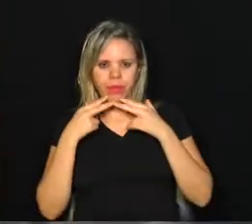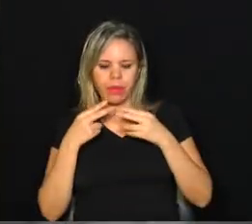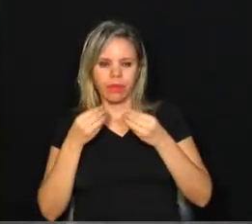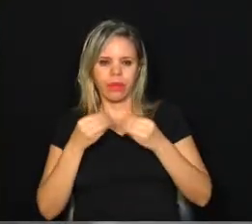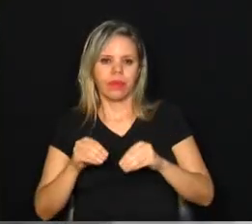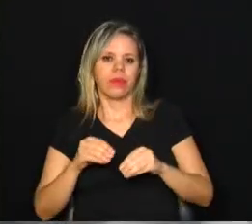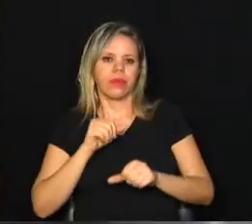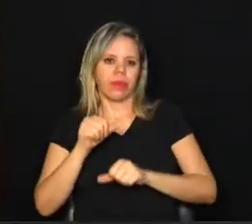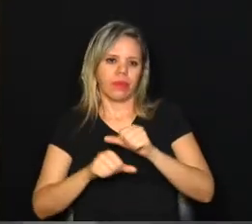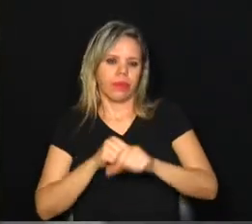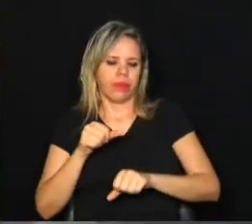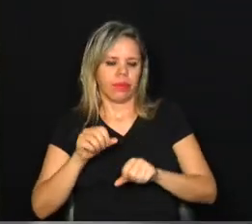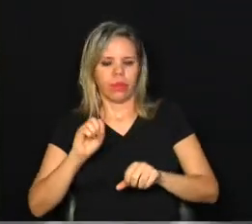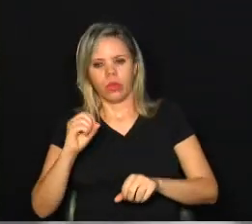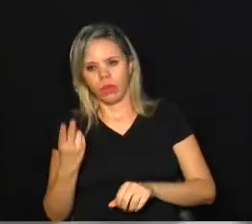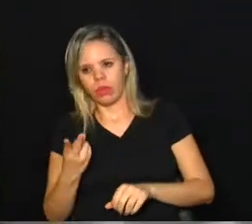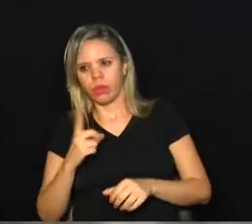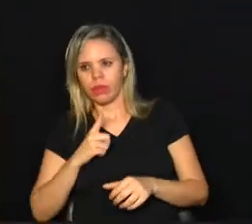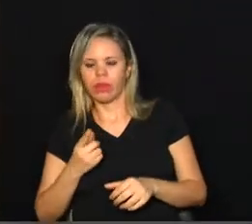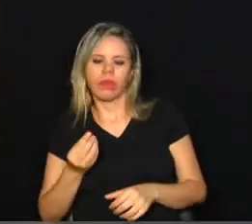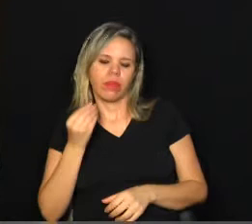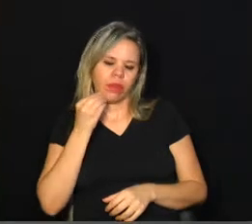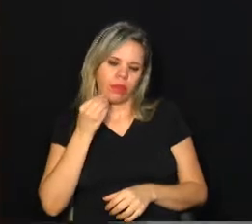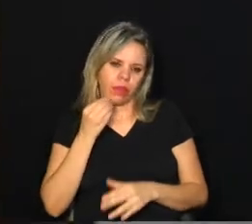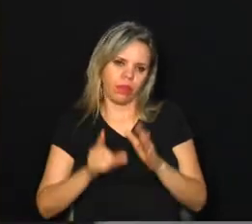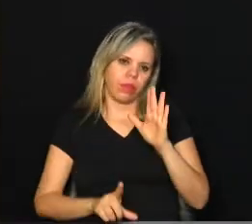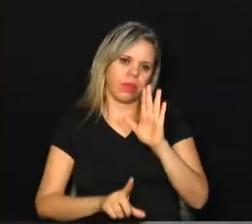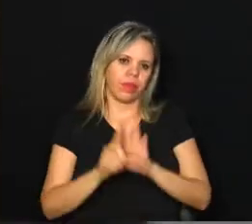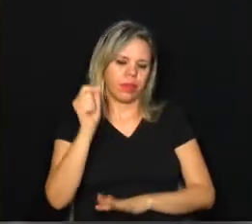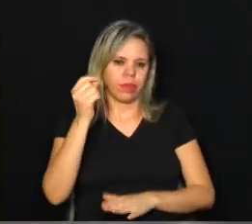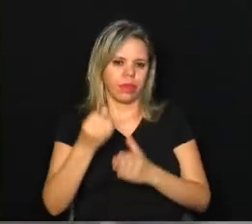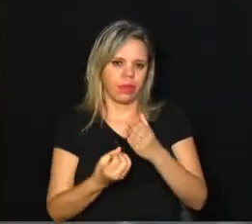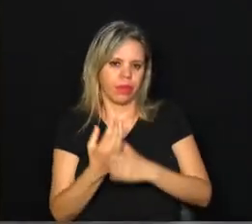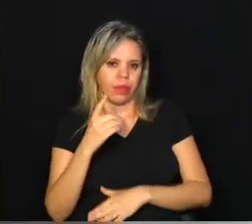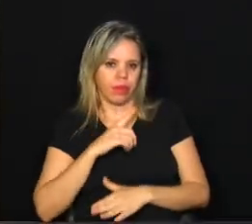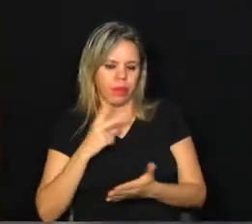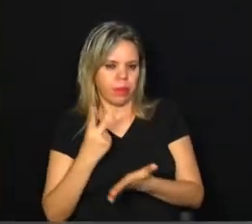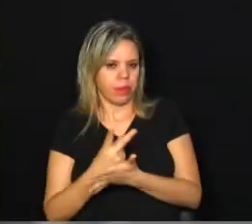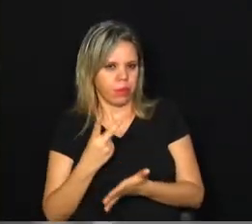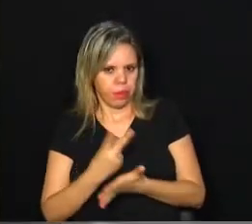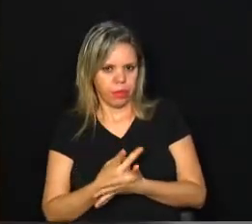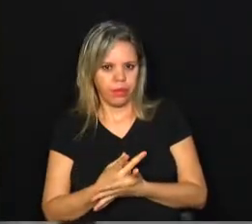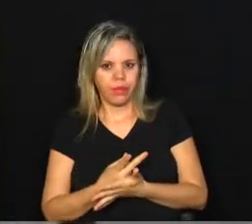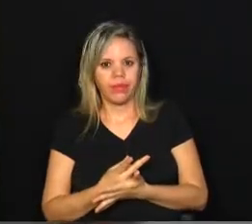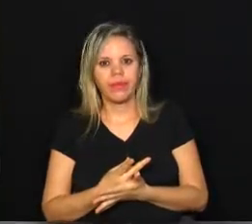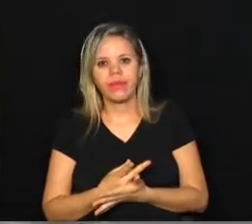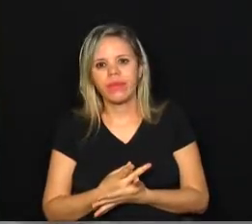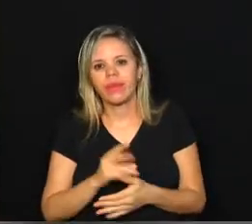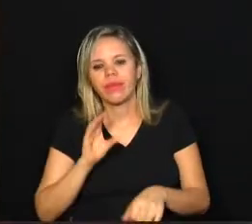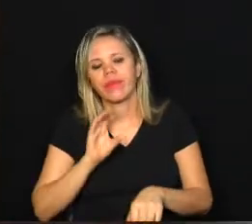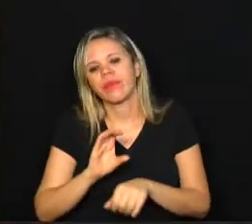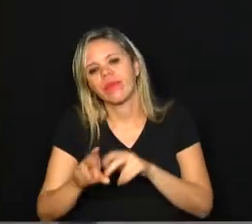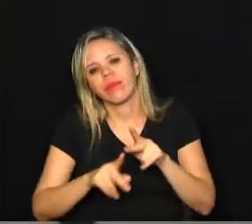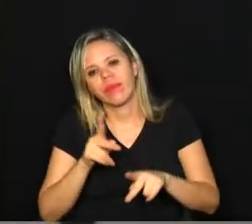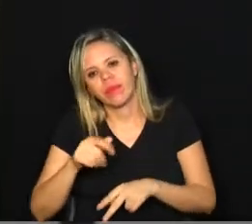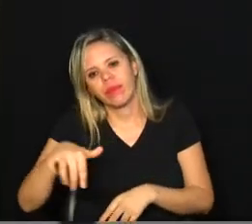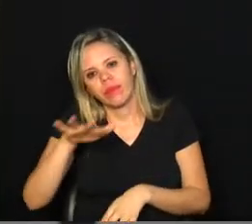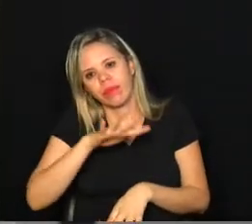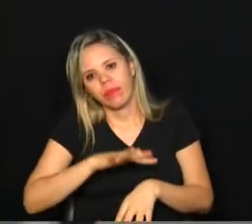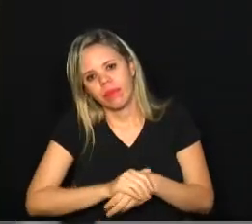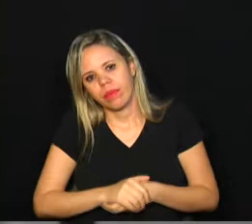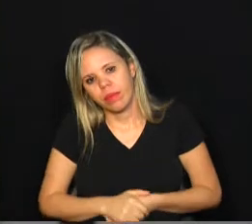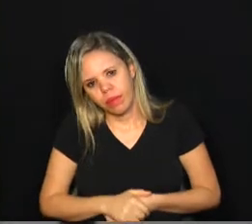de empregos, de geração de renda, né? E mesmo a capacitação de pessoas nas áreas